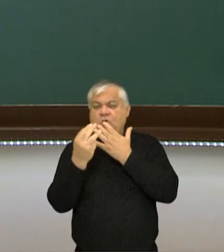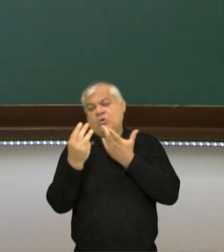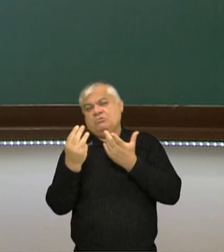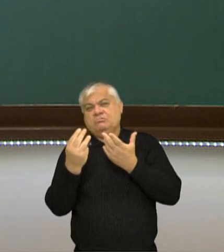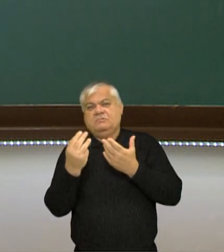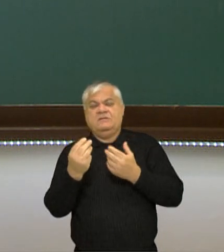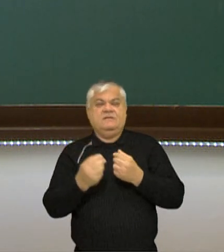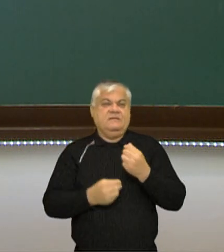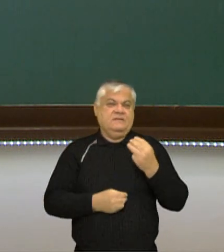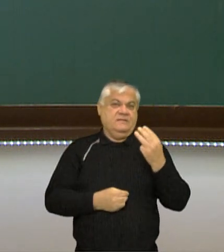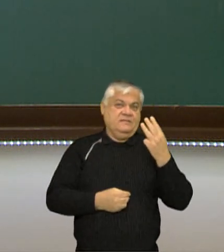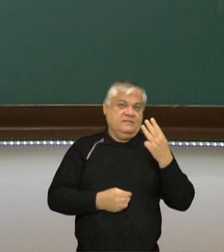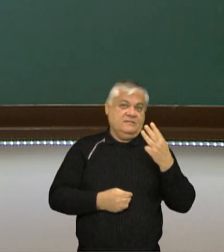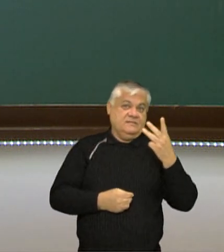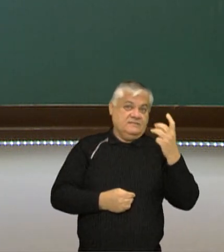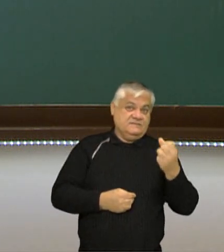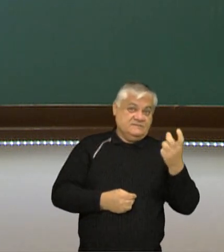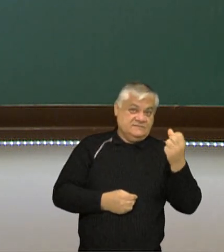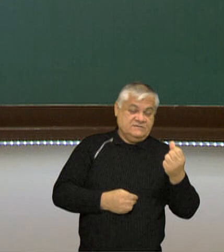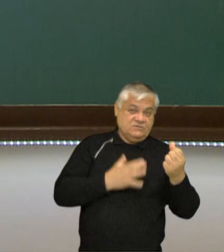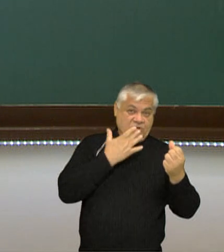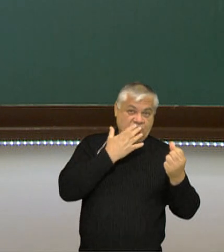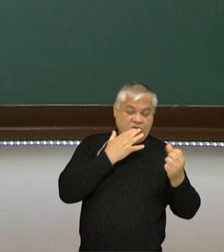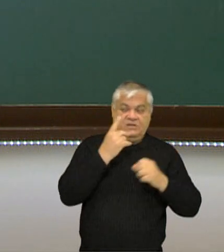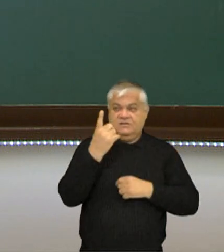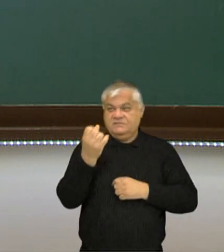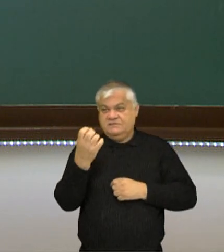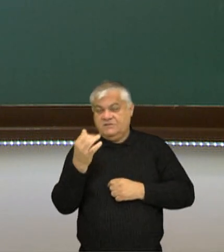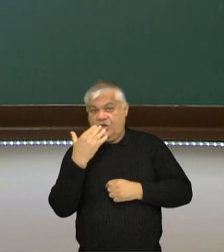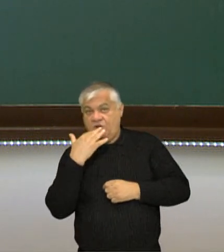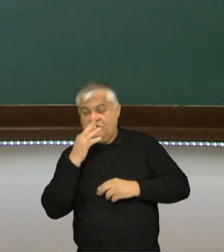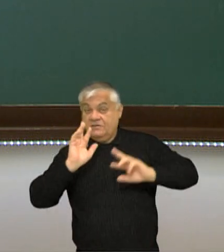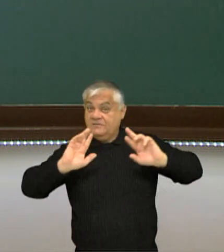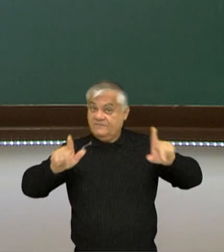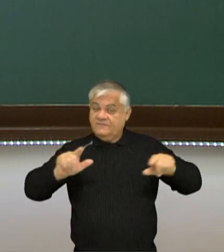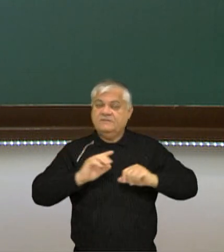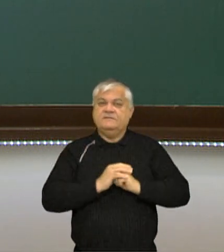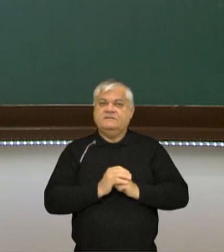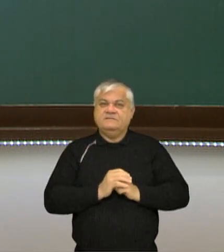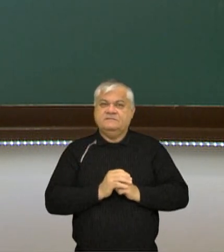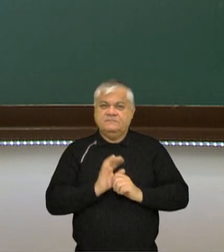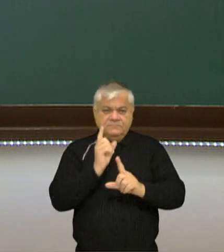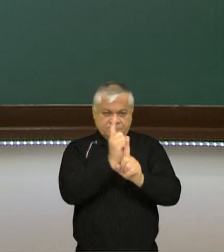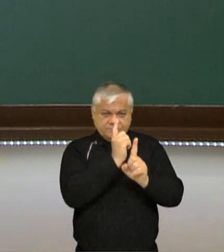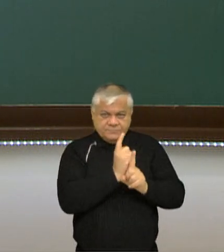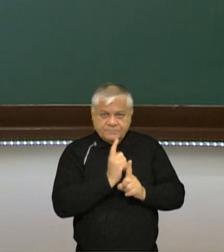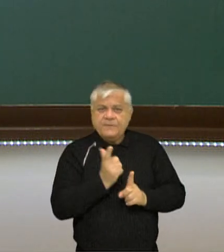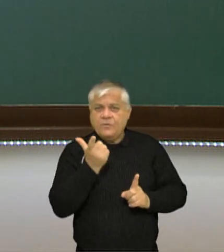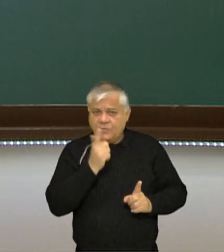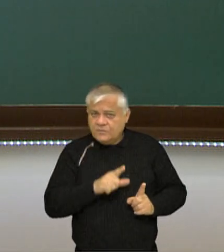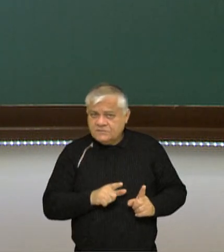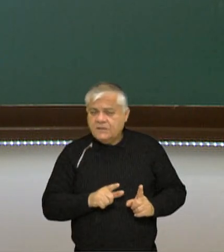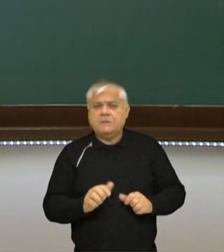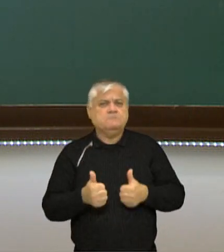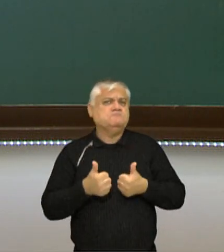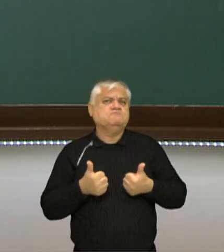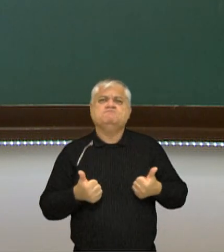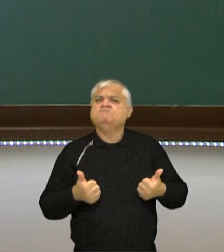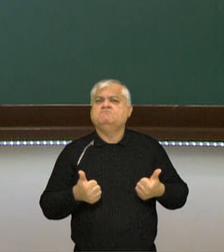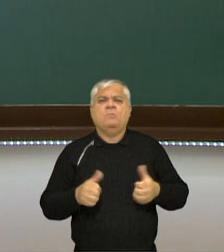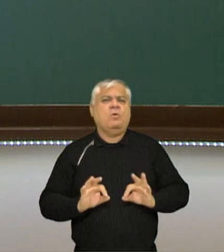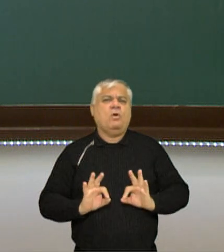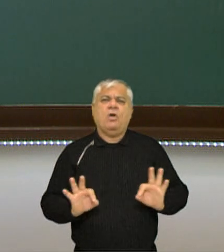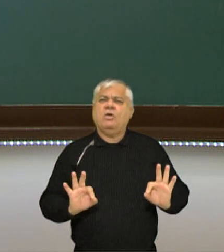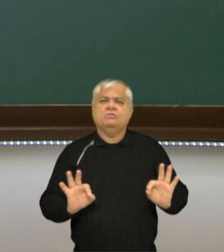vai facilitar para o jogo, tá? Se você tem facilidade para conseguir essas tampinhas de garrafa PET, é um